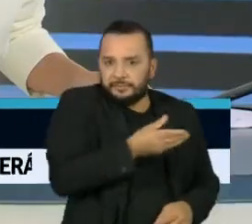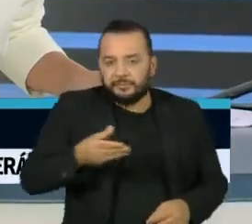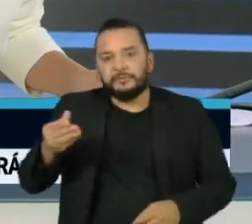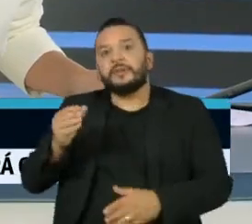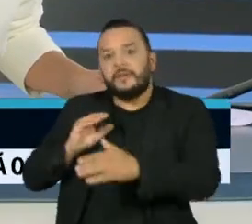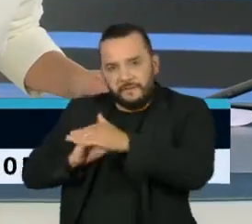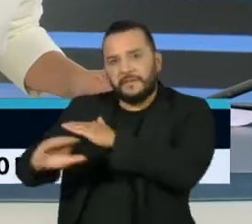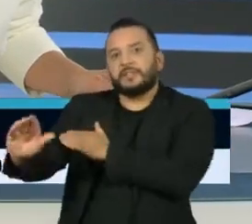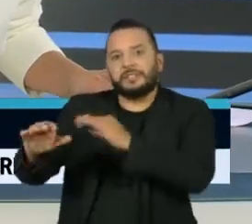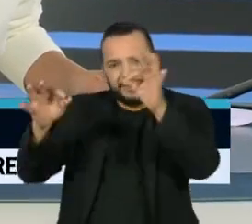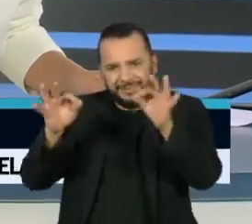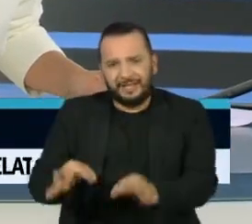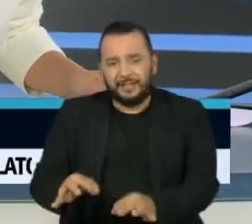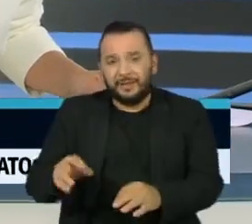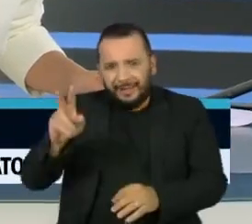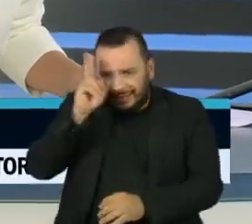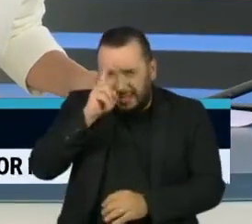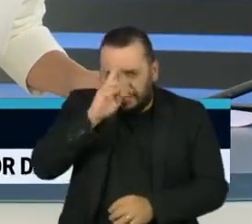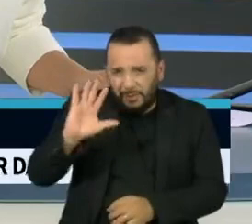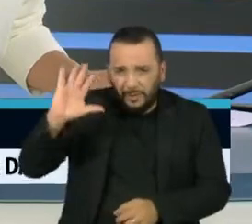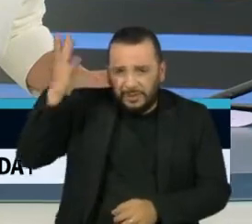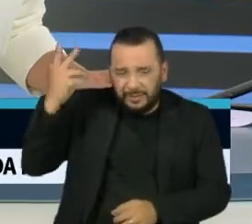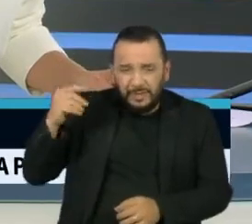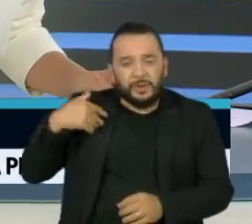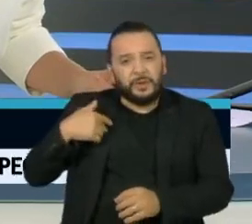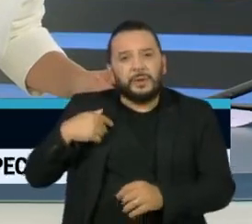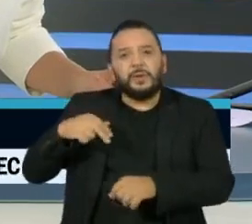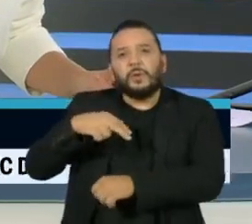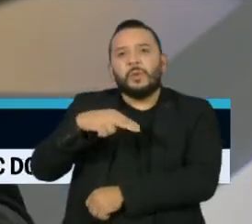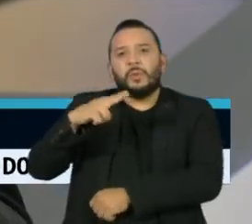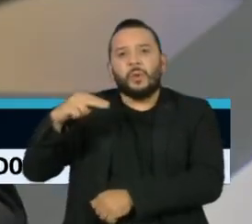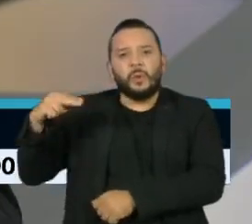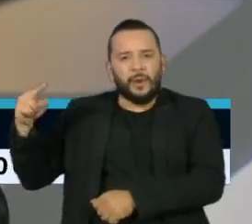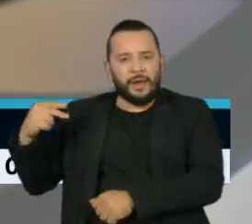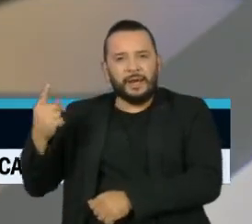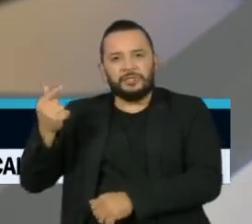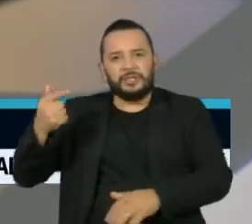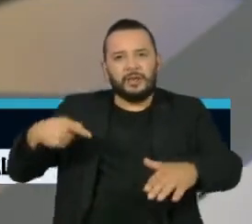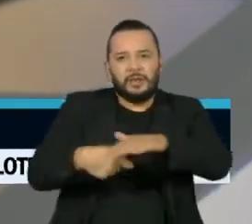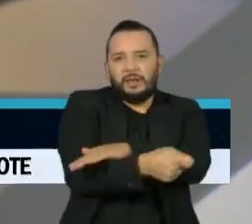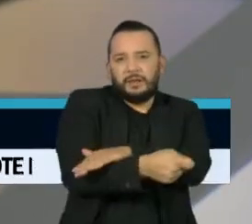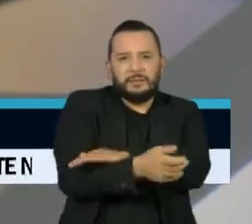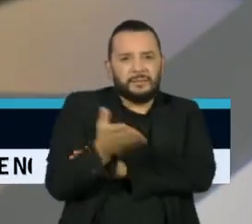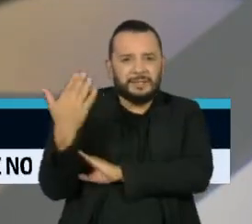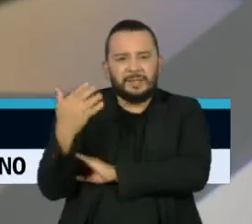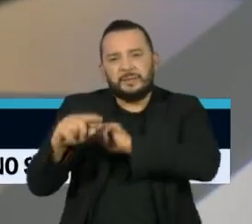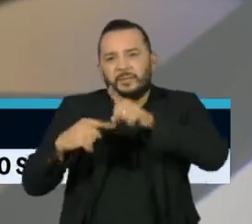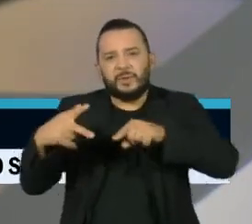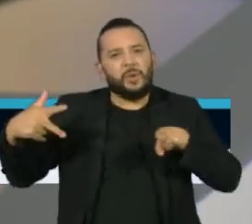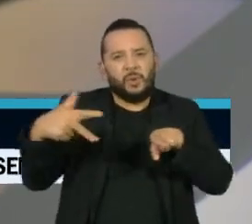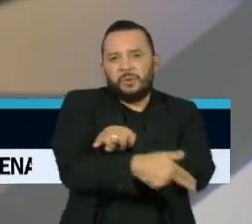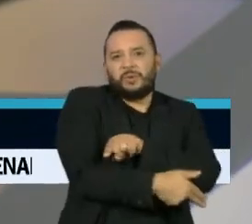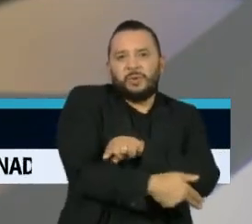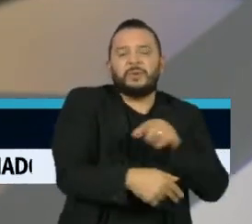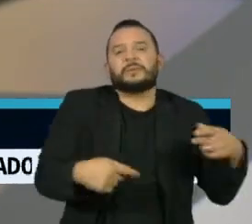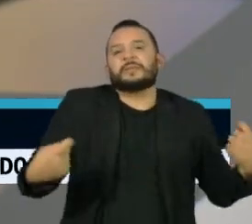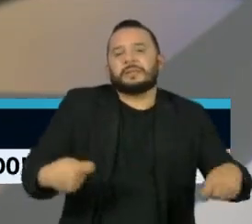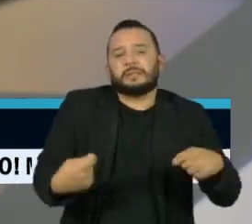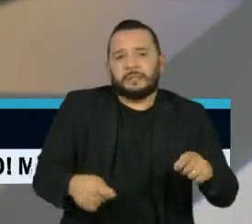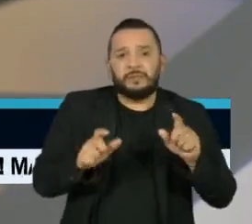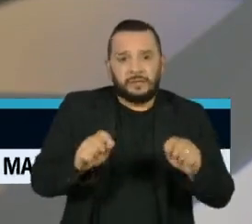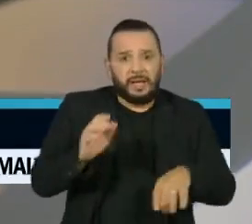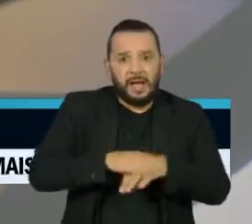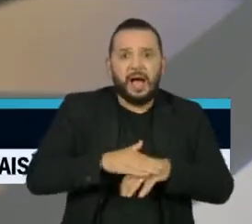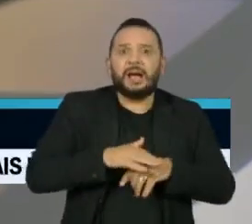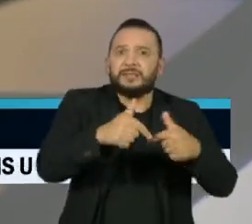com fundo lá da Noruega aquela questão toda quer dizer não adianta só dinheiro nós precisamos de uma política de meio ambiente que